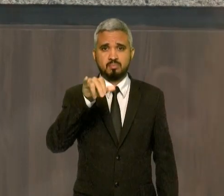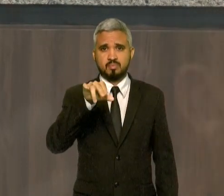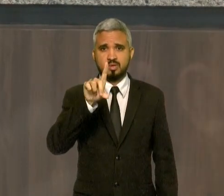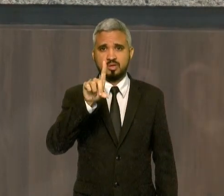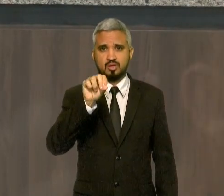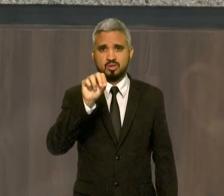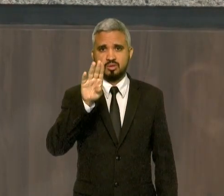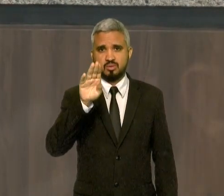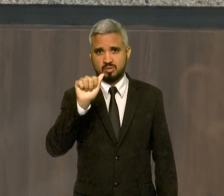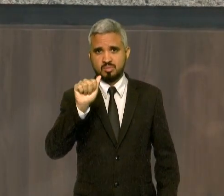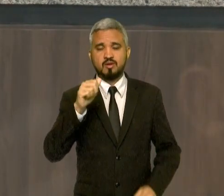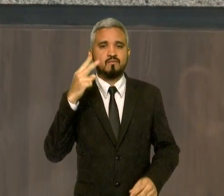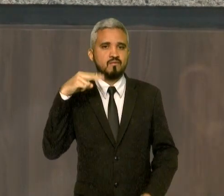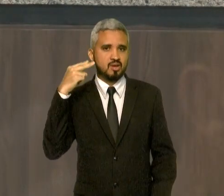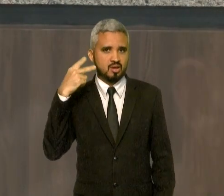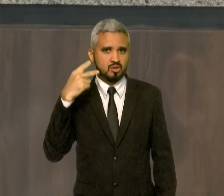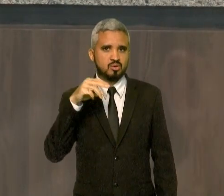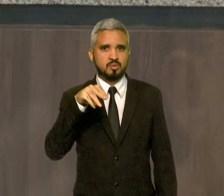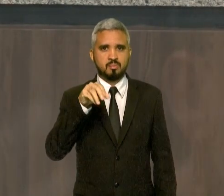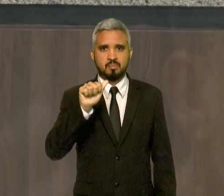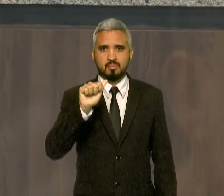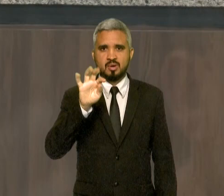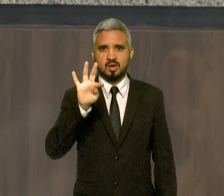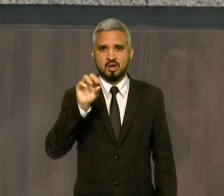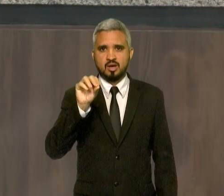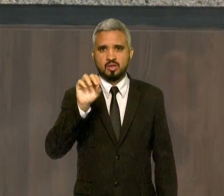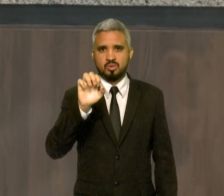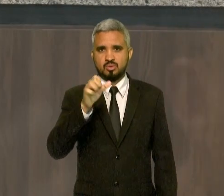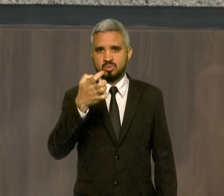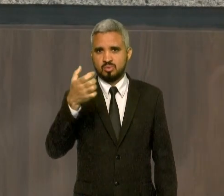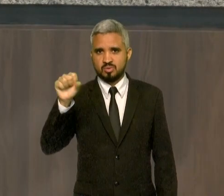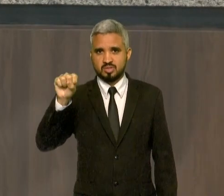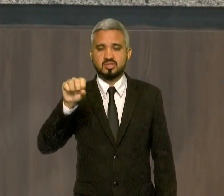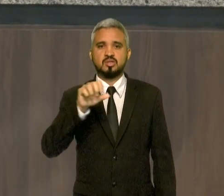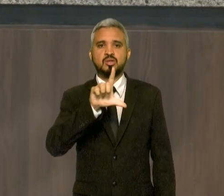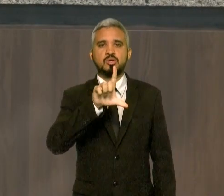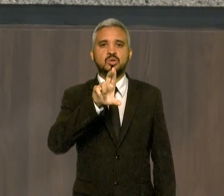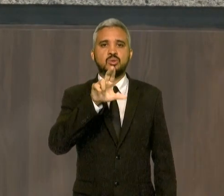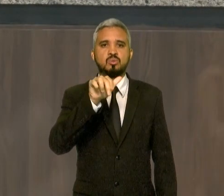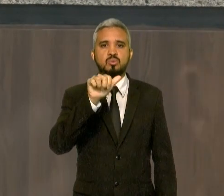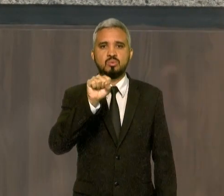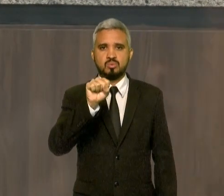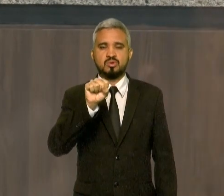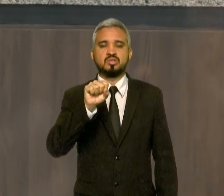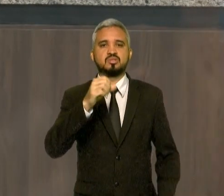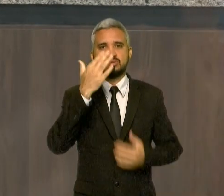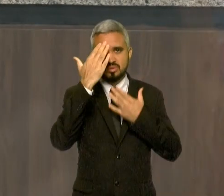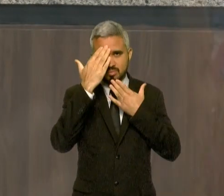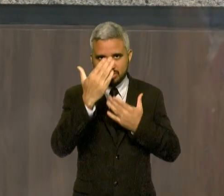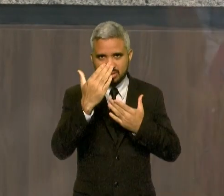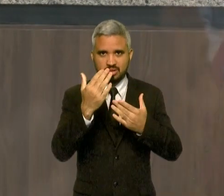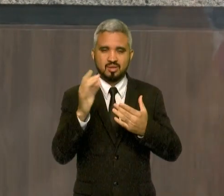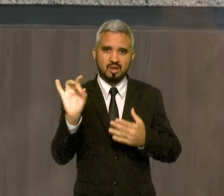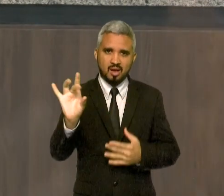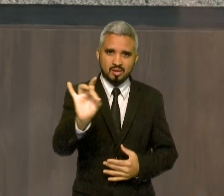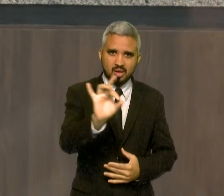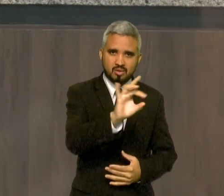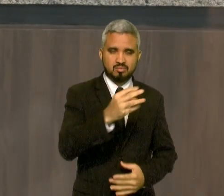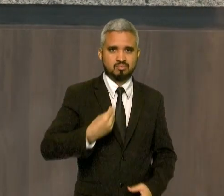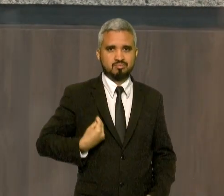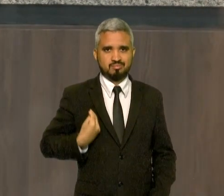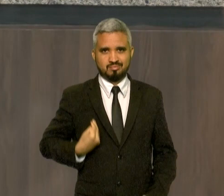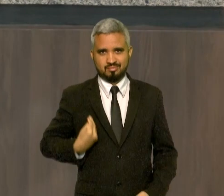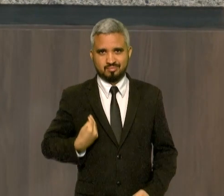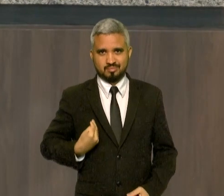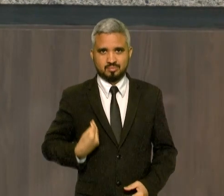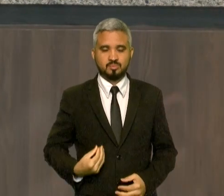vereador Lucas Medeiro, vereador Gilberto Lima, ambos de Matões, muito obrigado pela presença. Agradecendo também